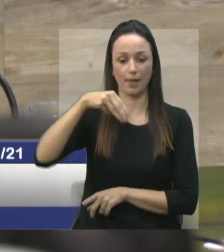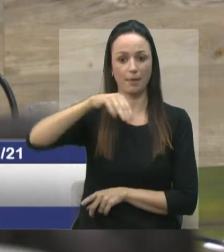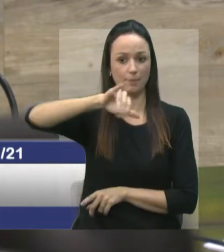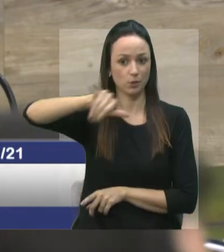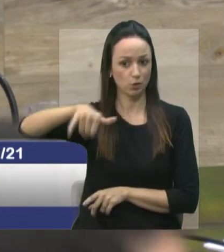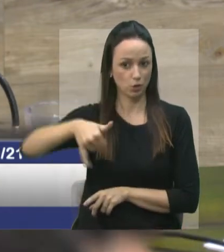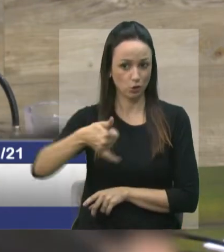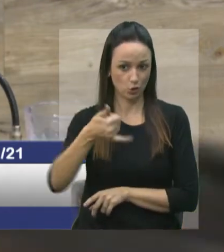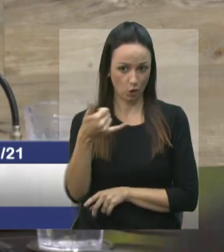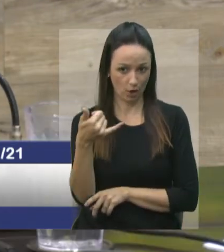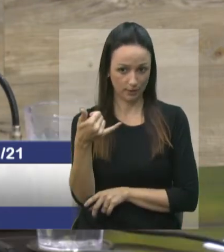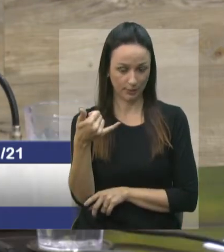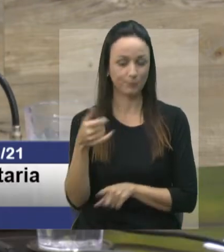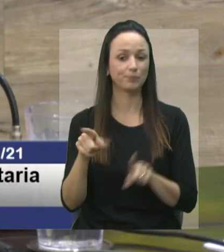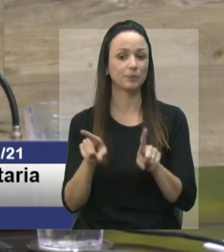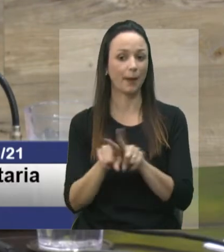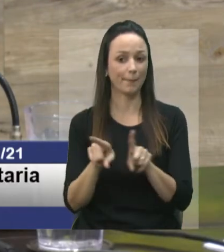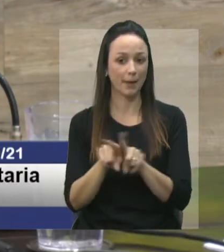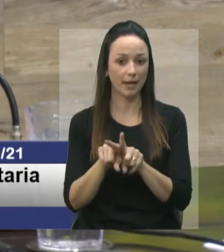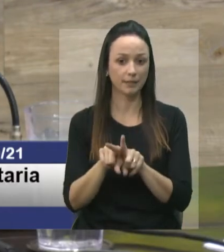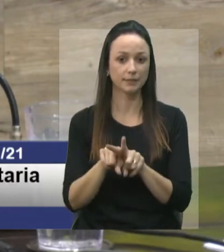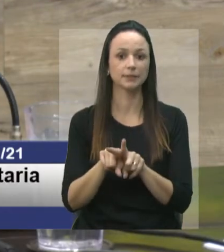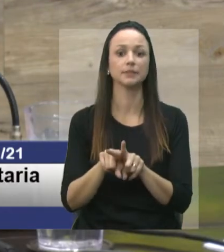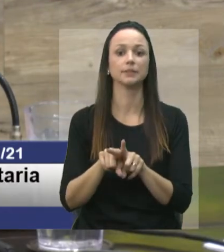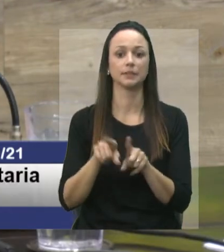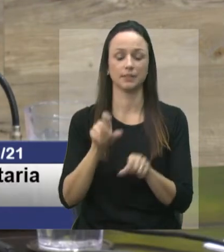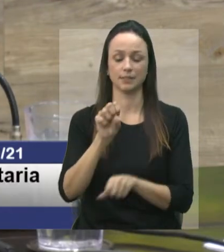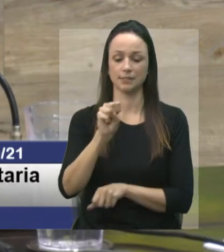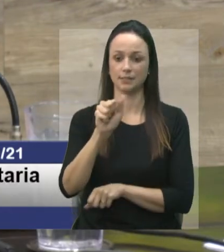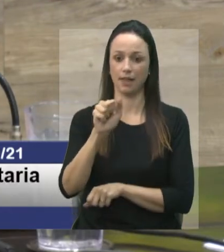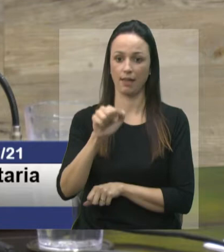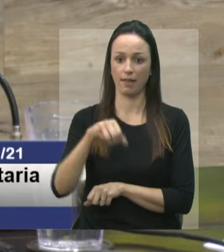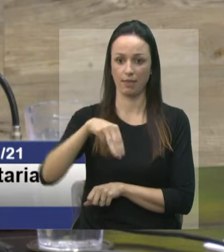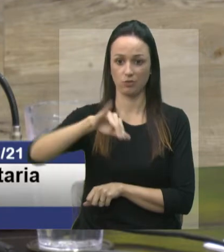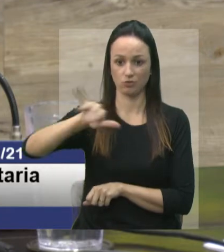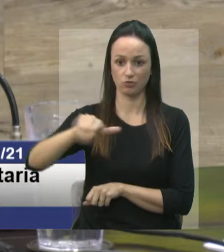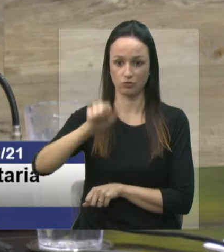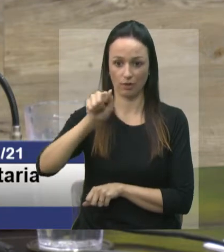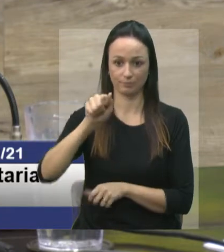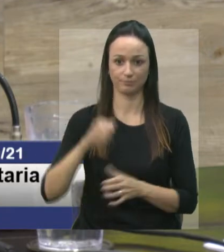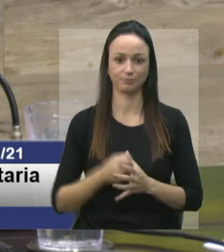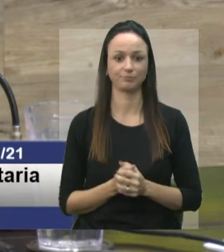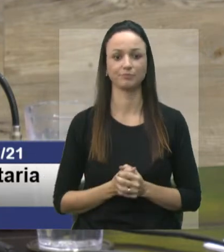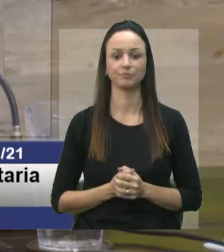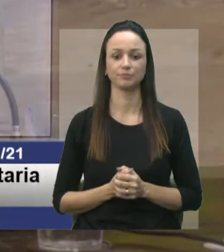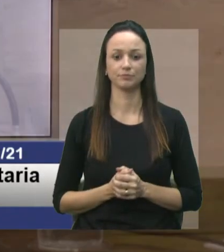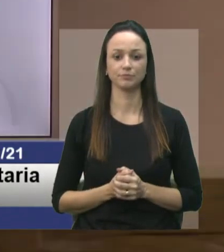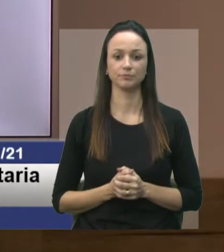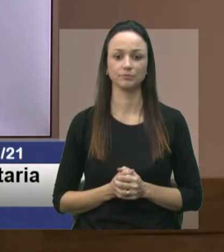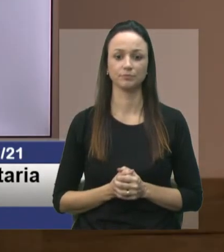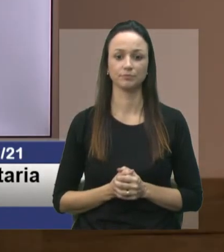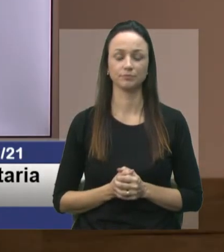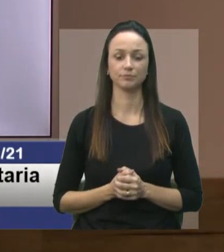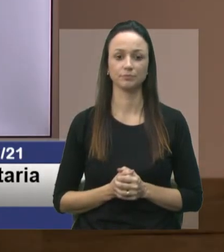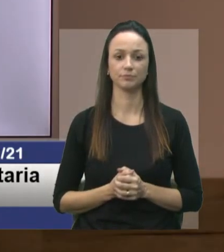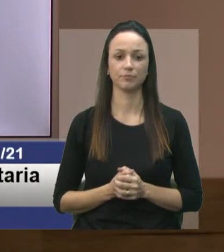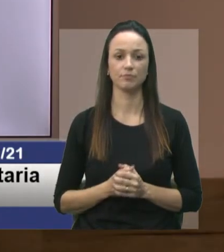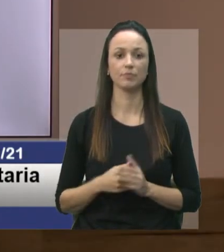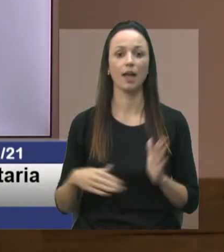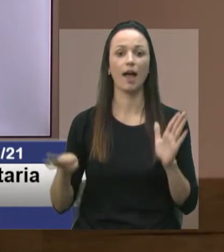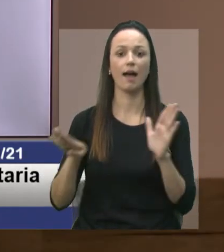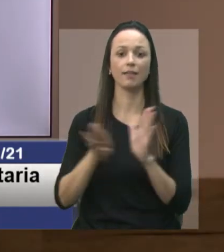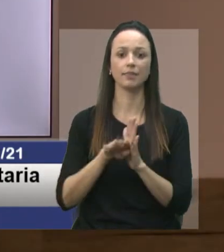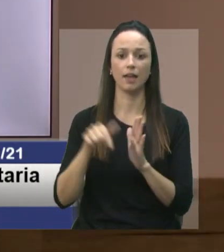Jaú, IPMJ, e Agência Reguladora, Saenja. Então, até o segundo quadrimestre,